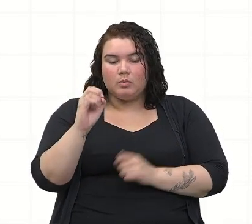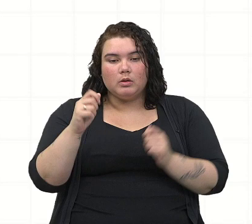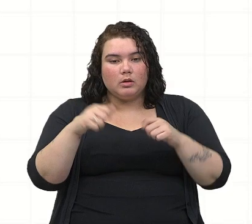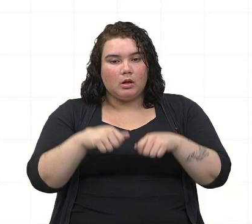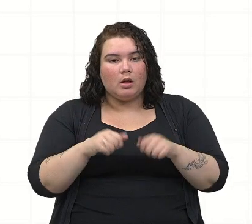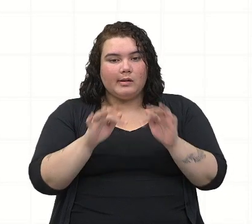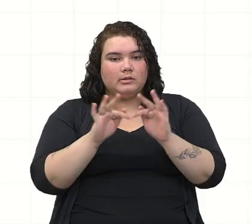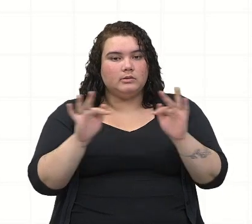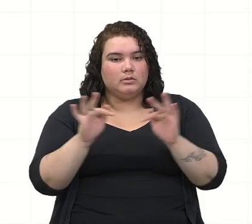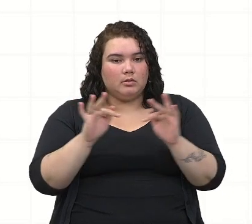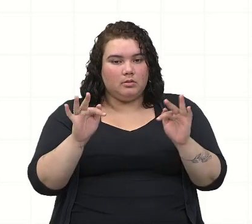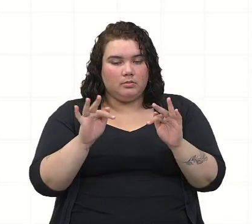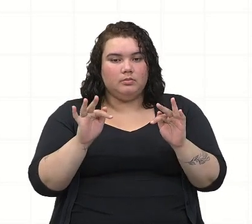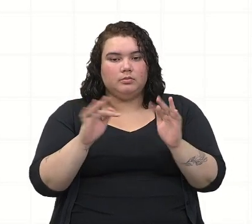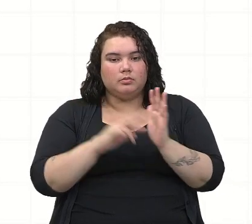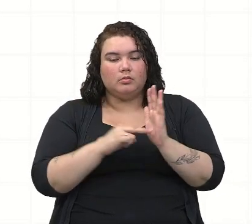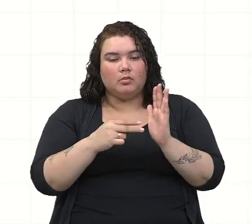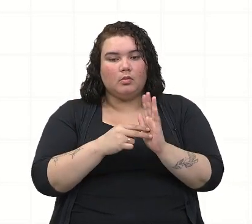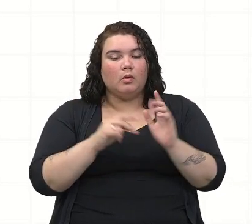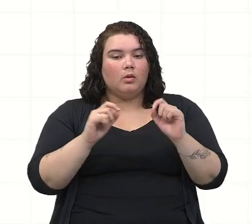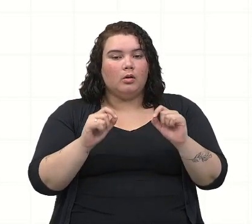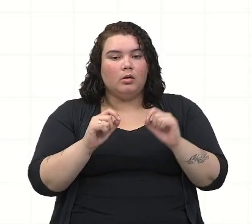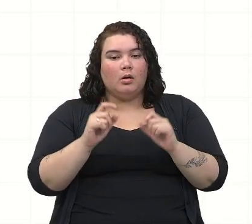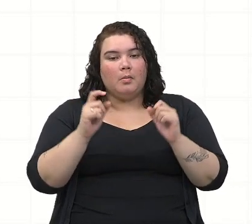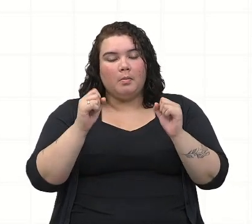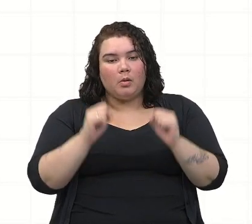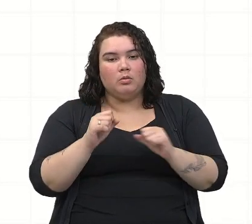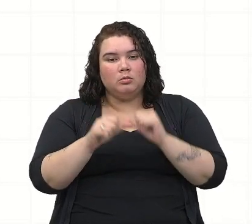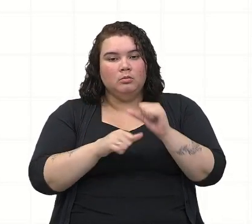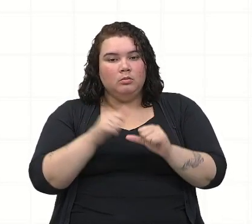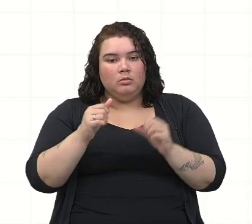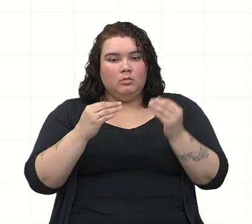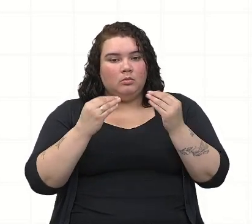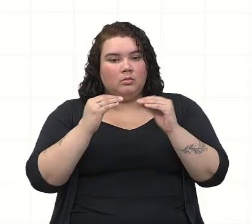também, isso é igual a 5 décimos.